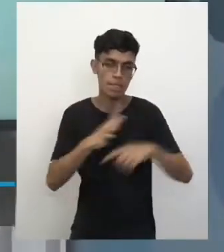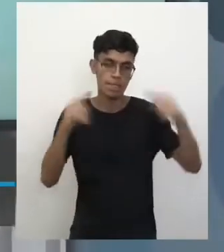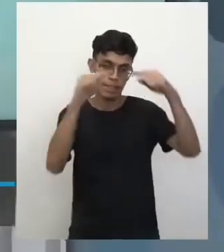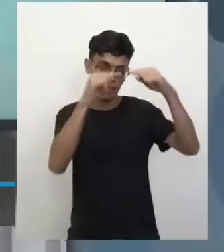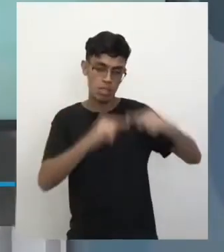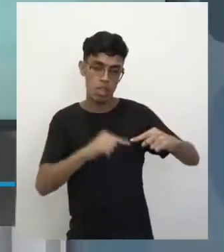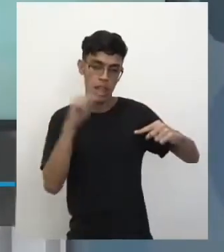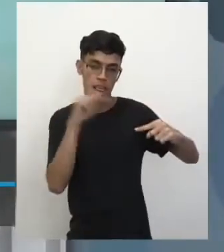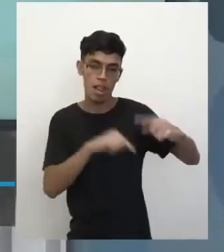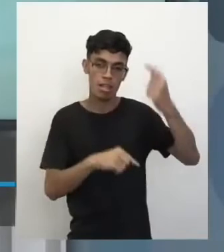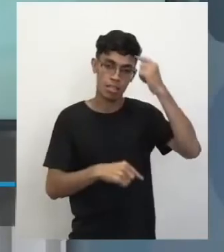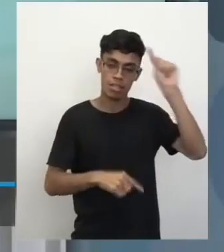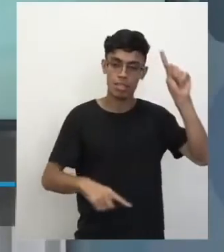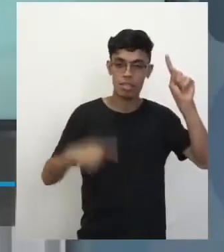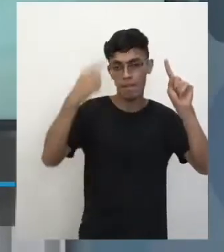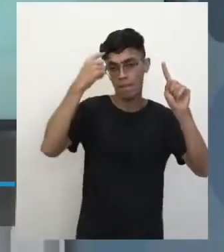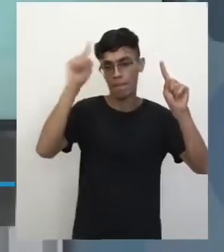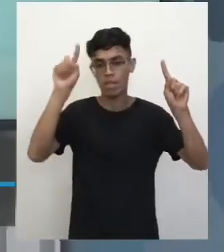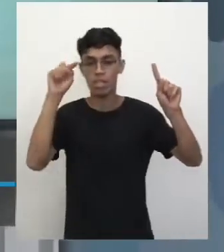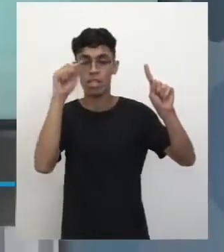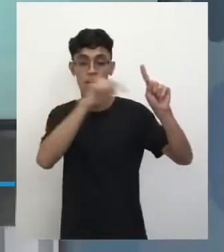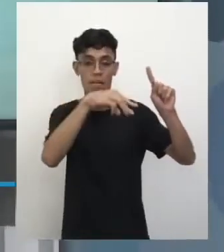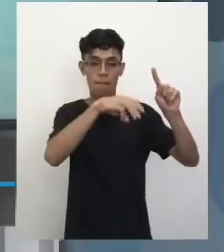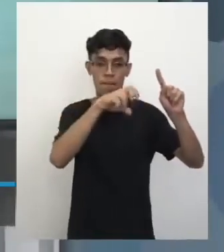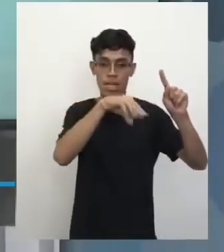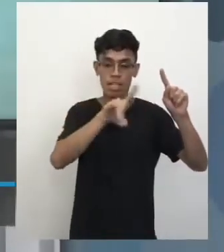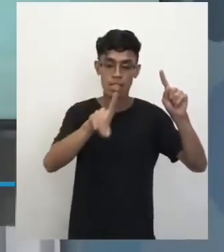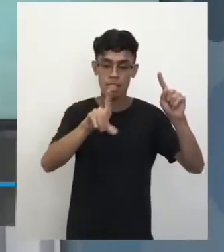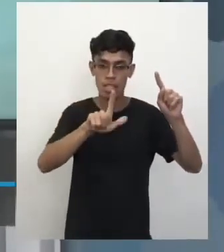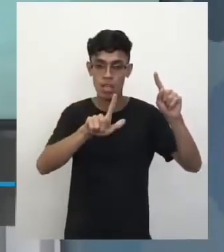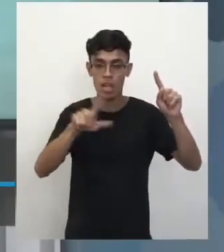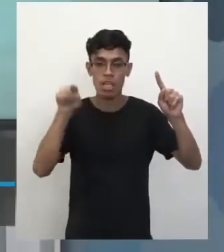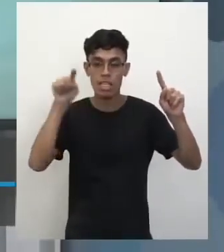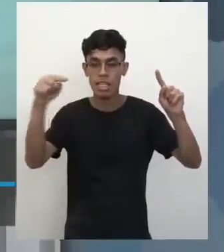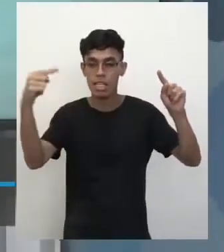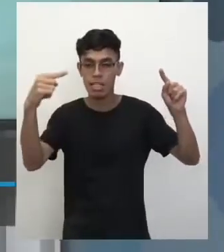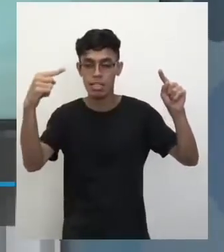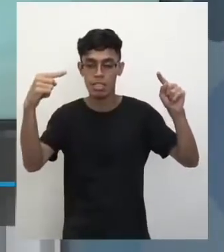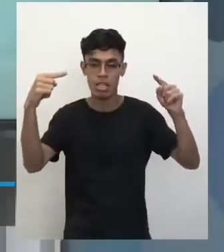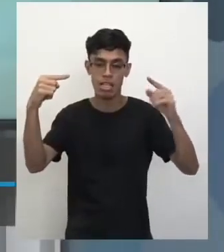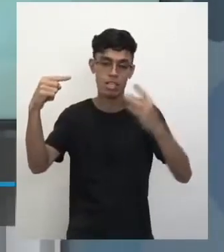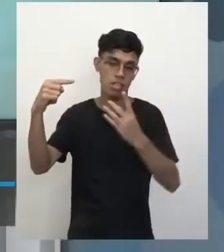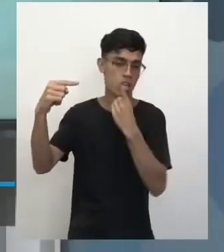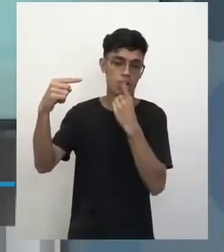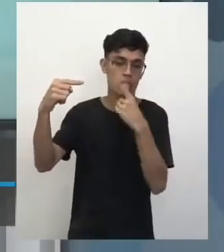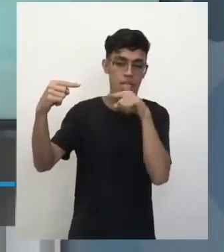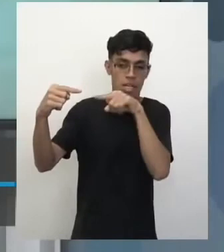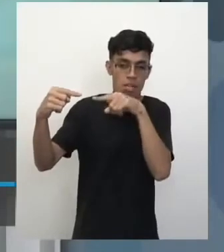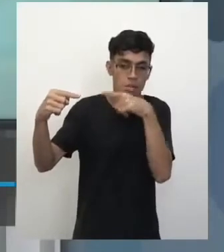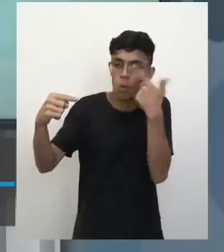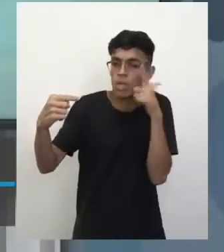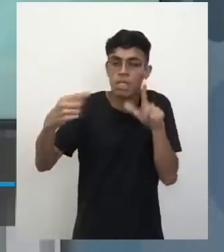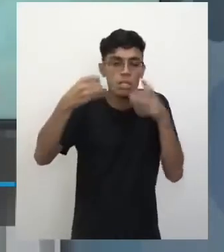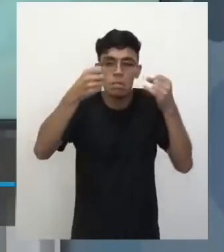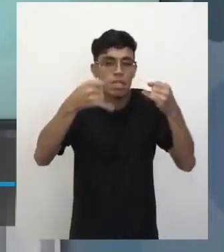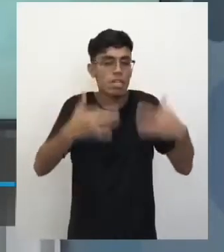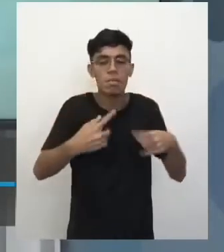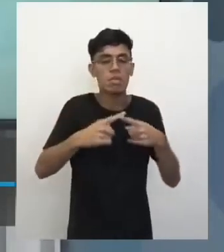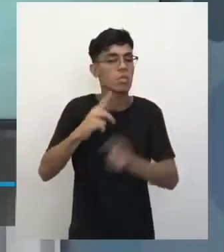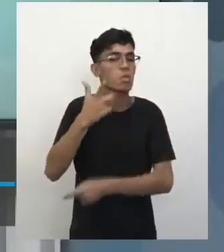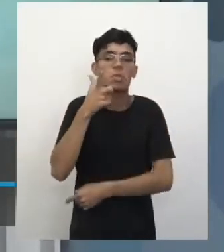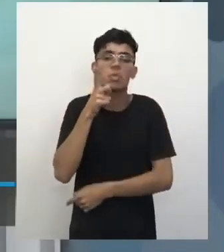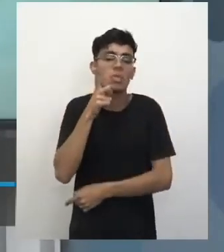as ideias de Mendel com as ideias de Darwin. Porque o problema do Darwin é que ele não sabia explicar como isso acontecia, porque ele não conhecia a